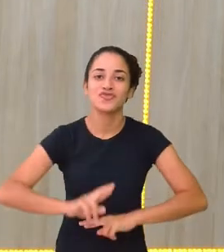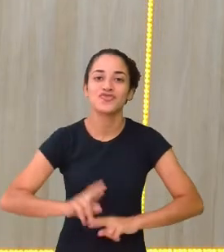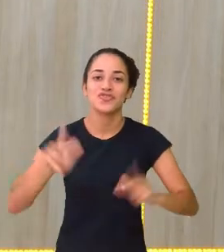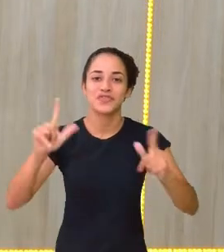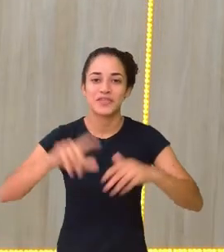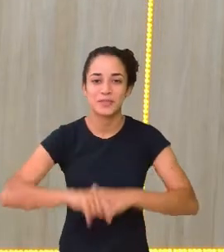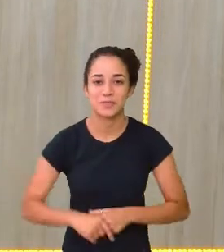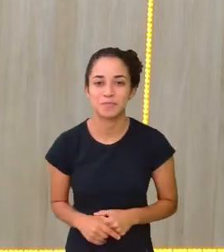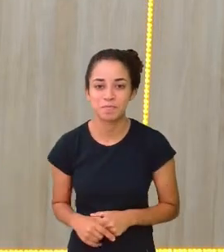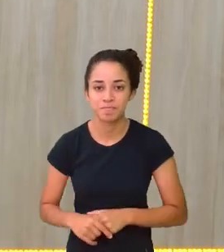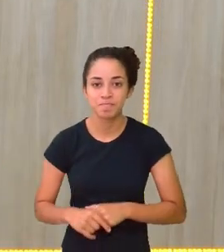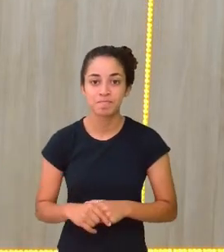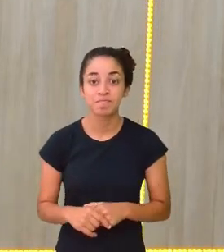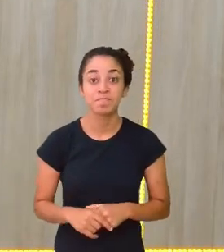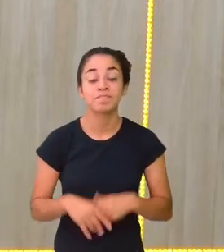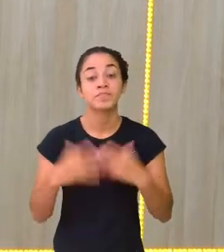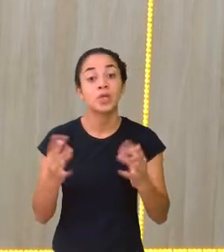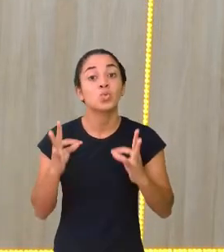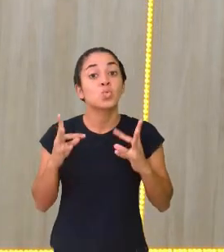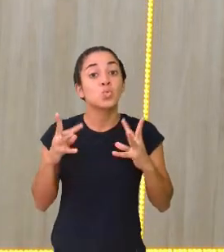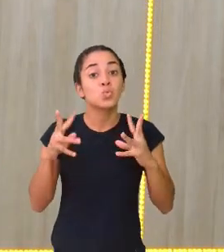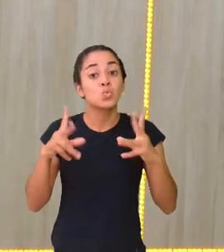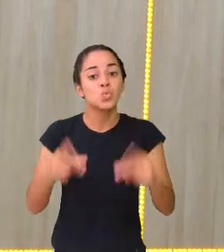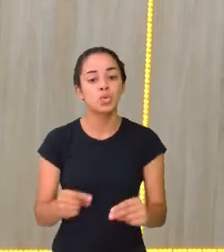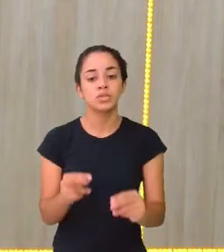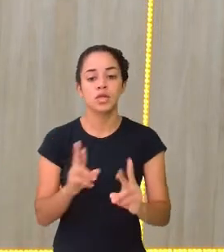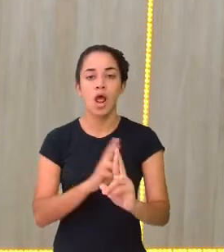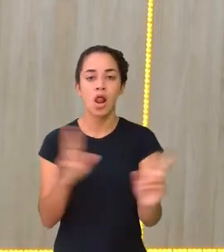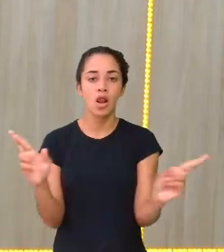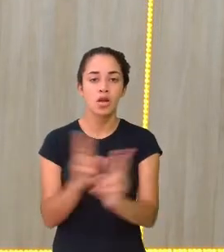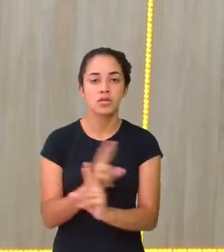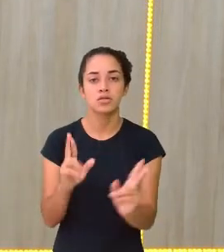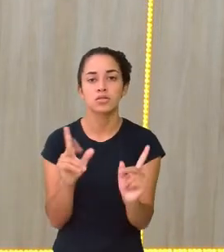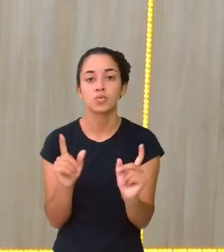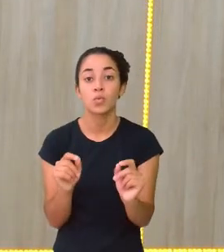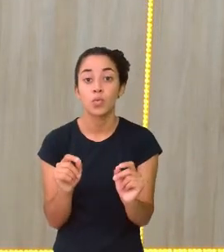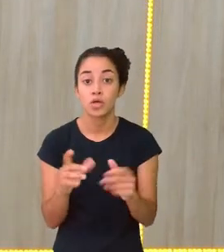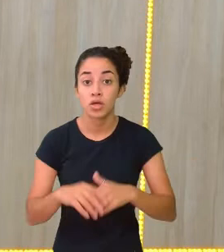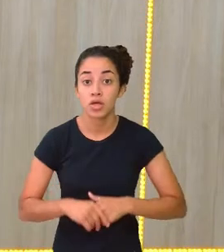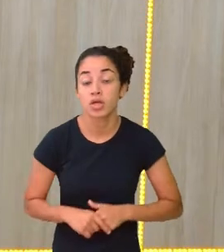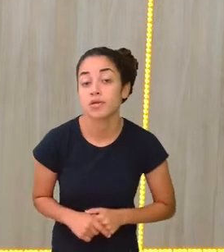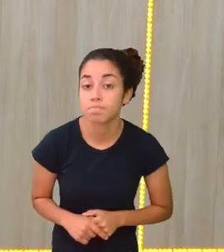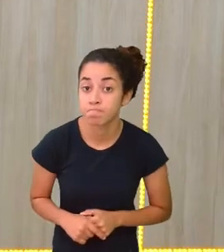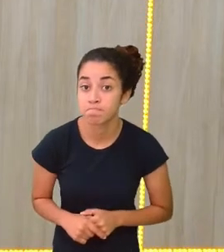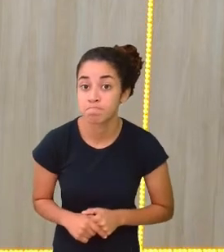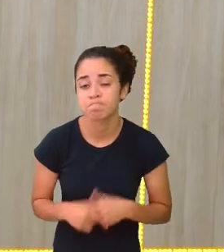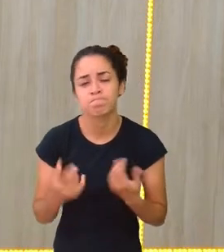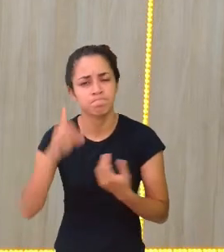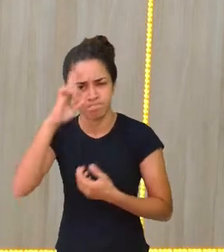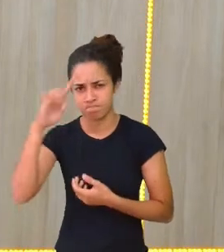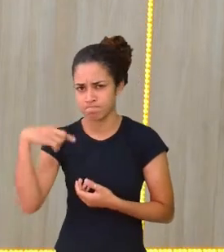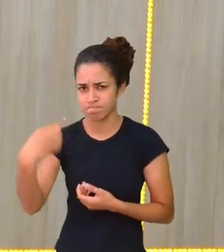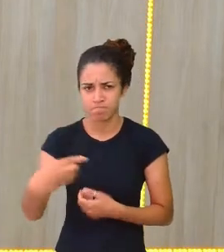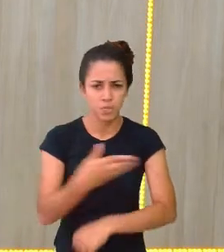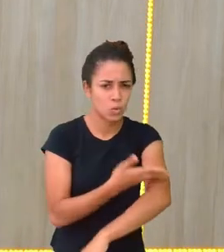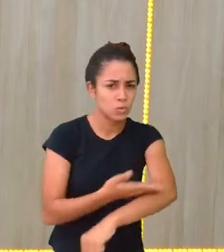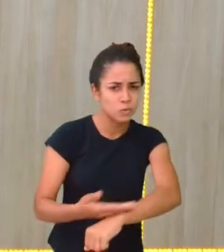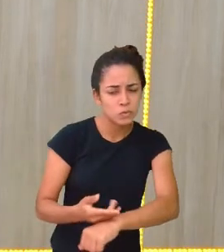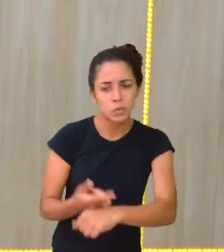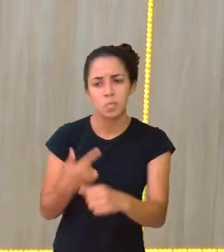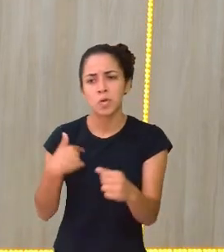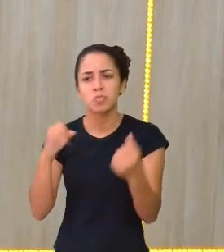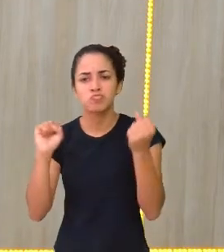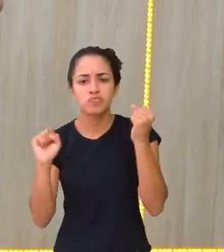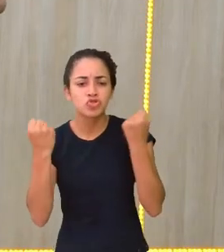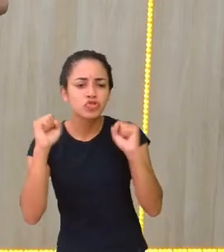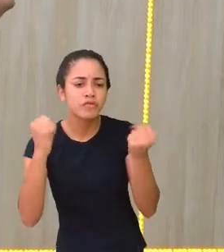quero dizer a vocês que tudo está relacionado a quê? Ao nosso, né? ao nosso dia a dia. Que atividade eu estou